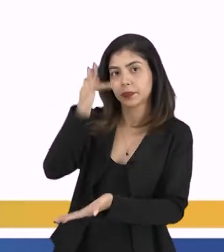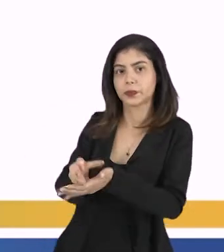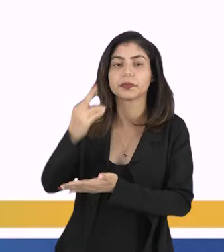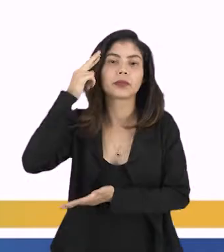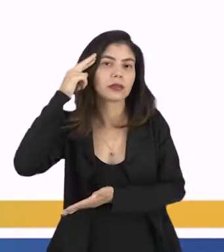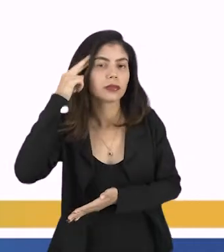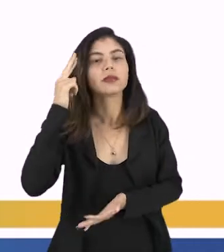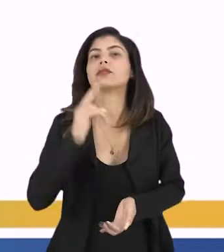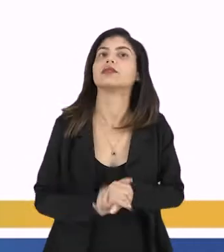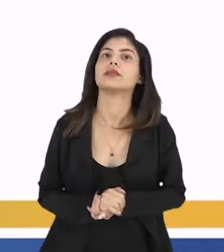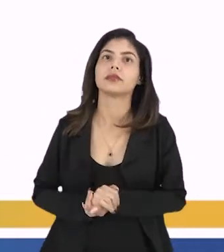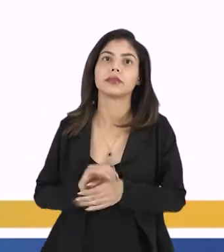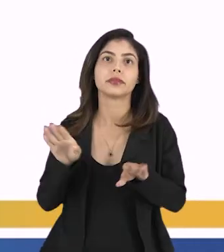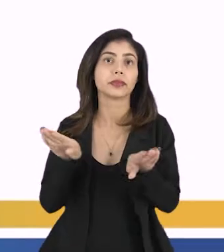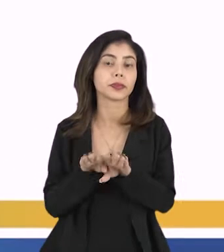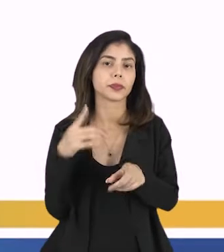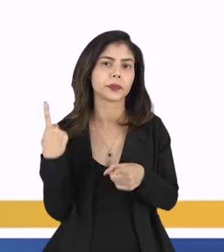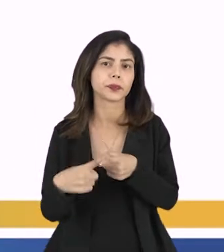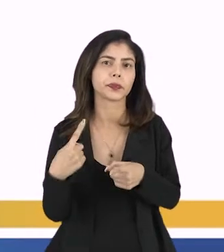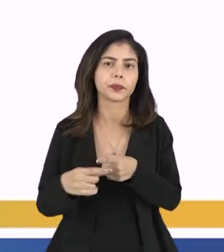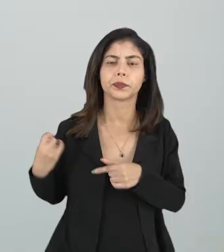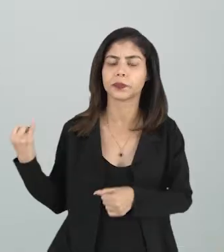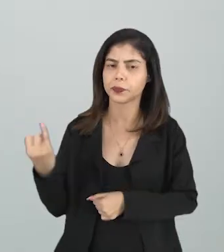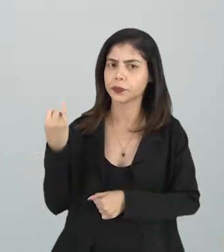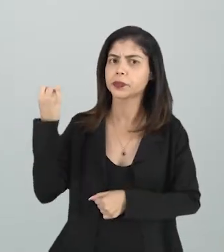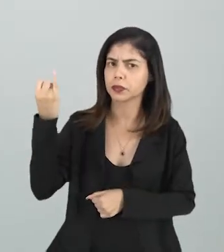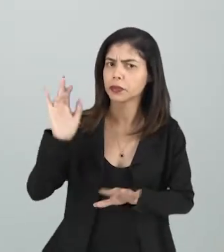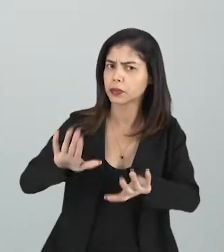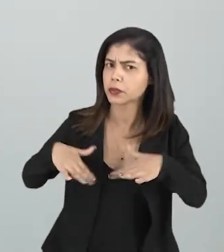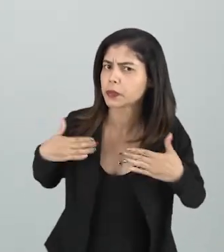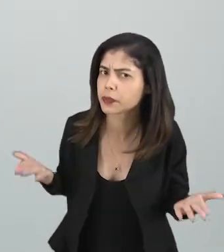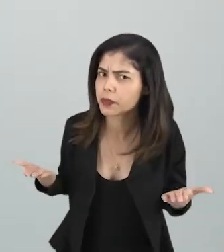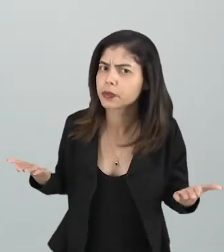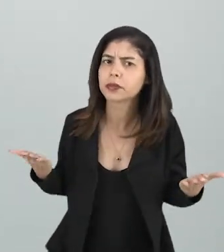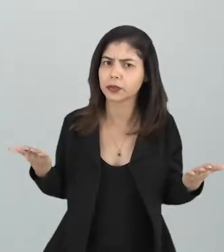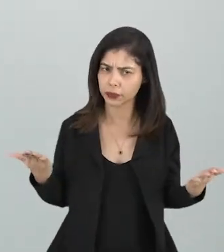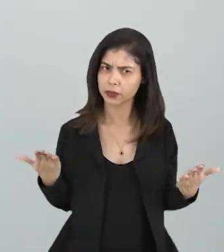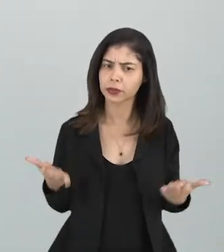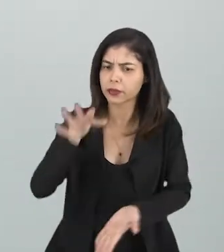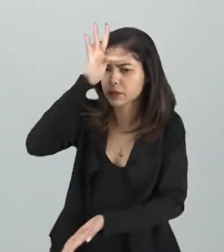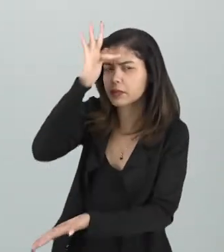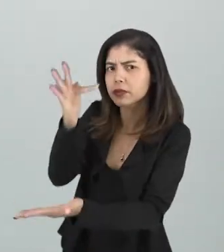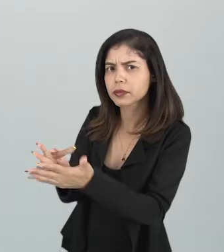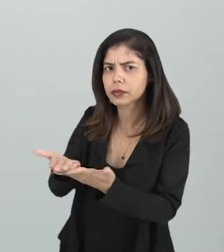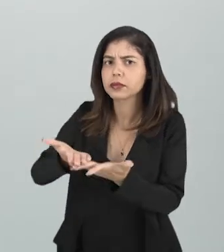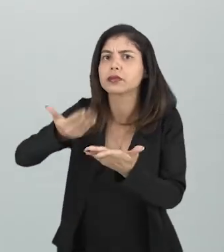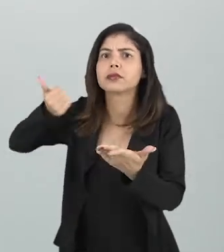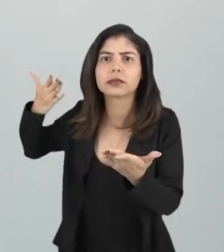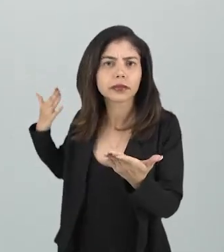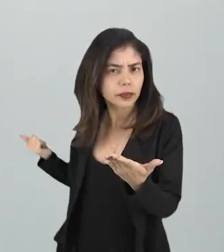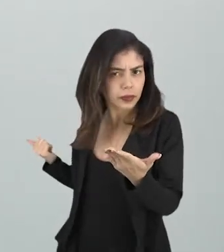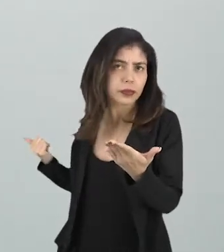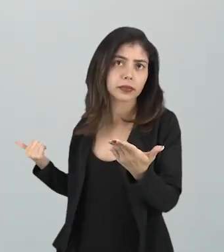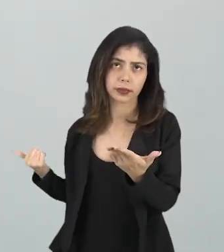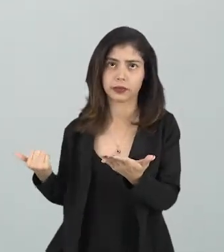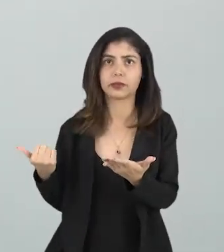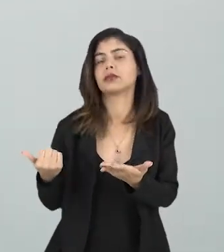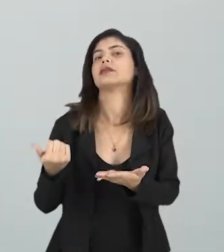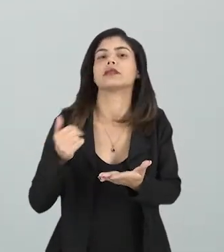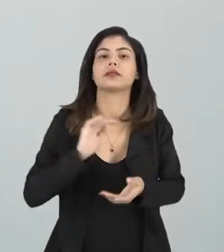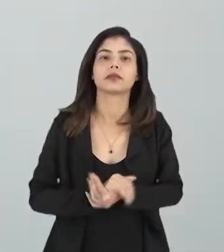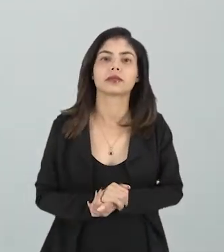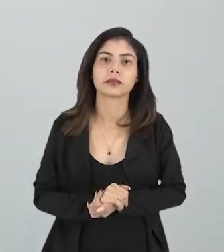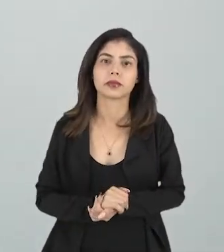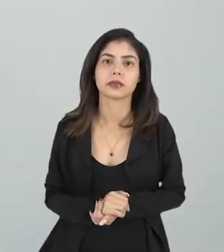interessante. Qual é mais importante na filosofia patrística e escolástica? A fé que vem desenvolvida